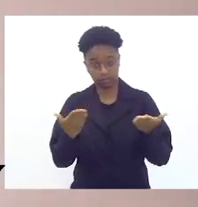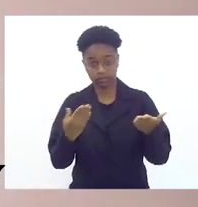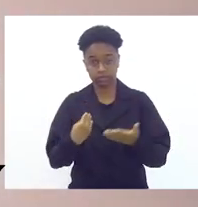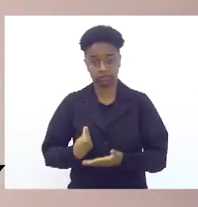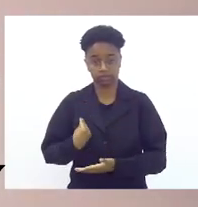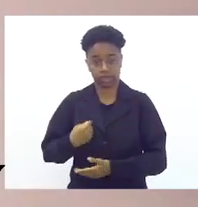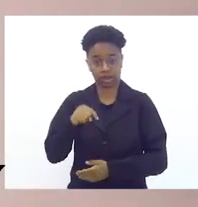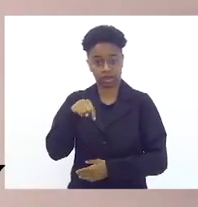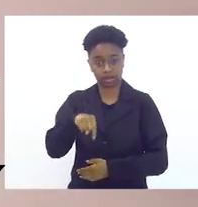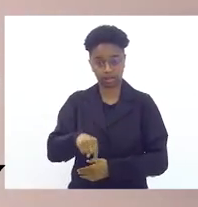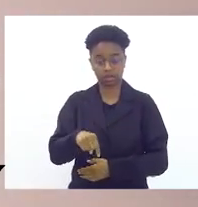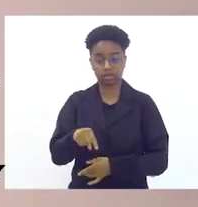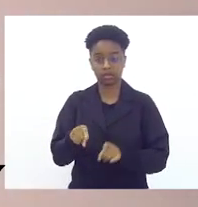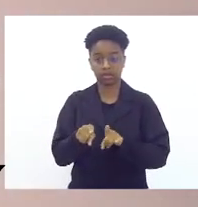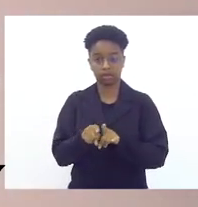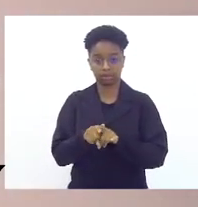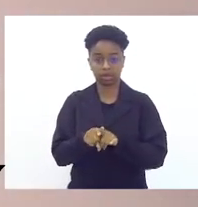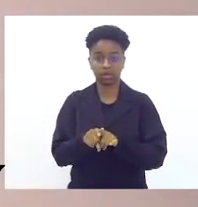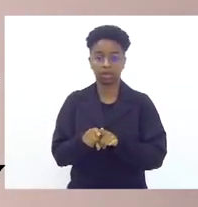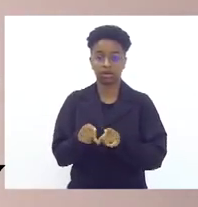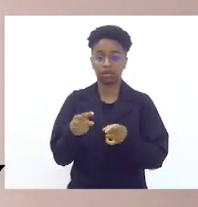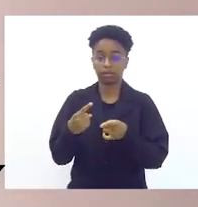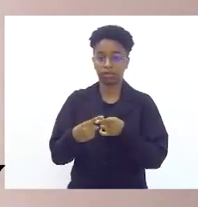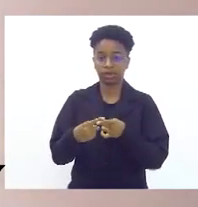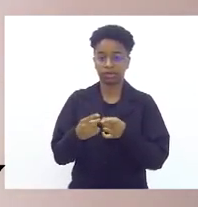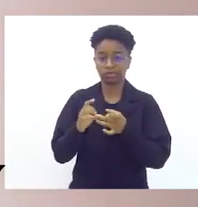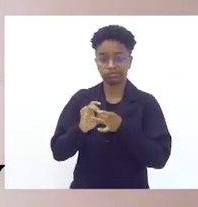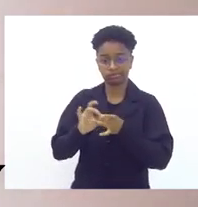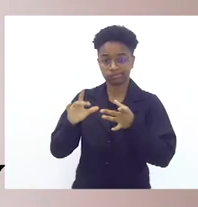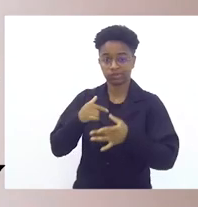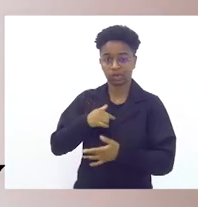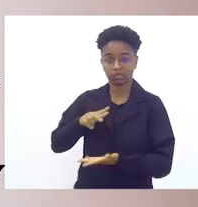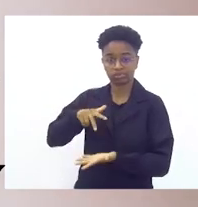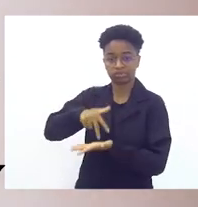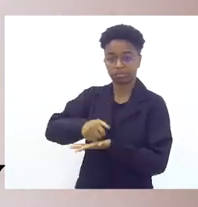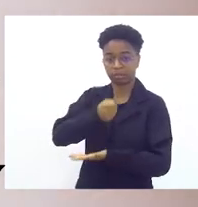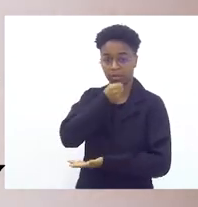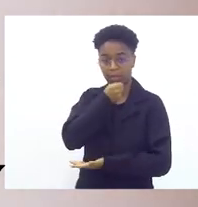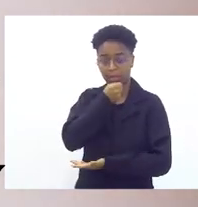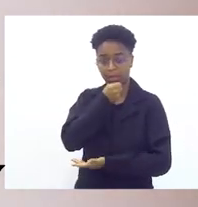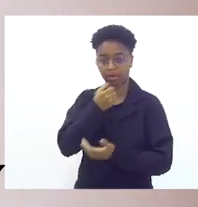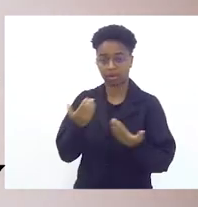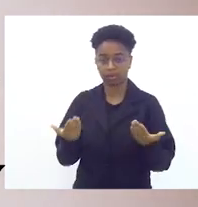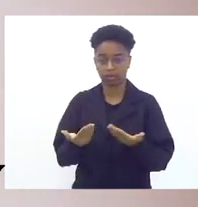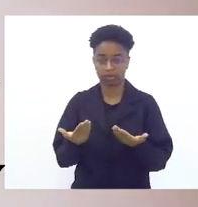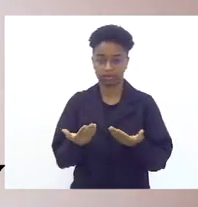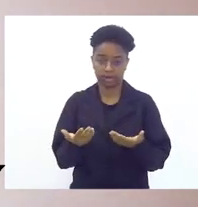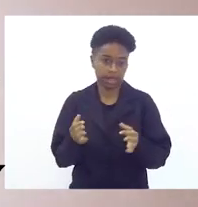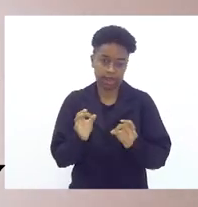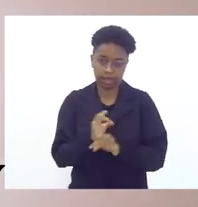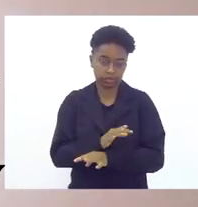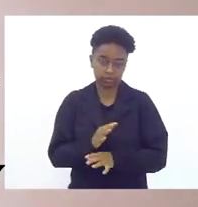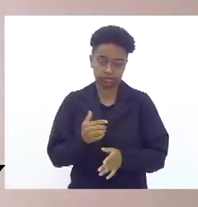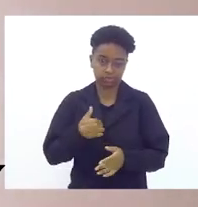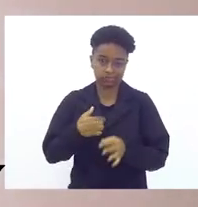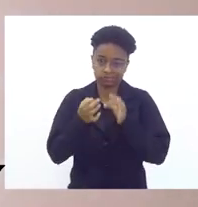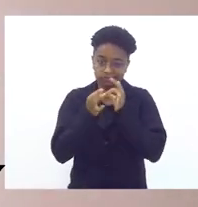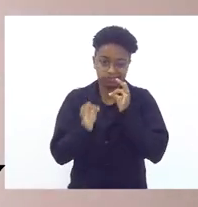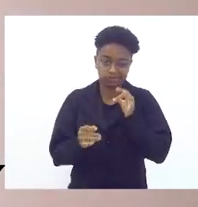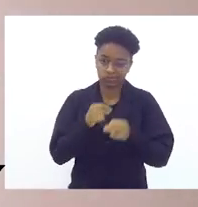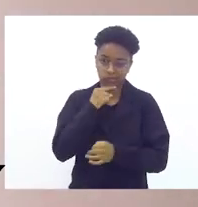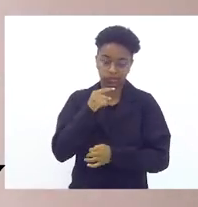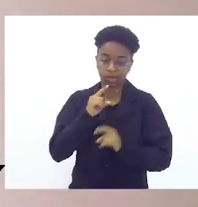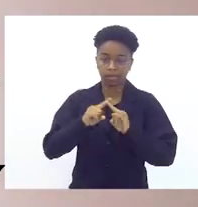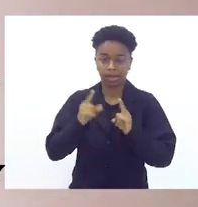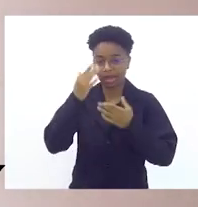aqui me ouvir esse momento de fala não é isso pessoal não tenho muito que falar tem